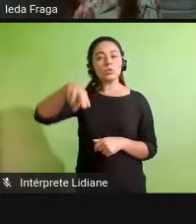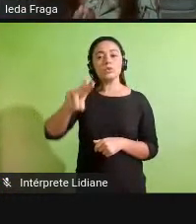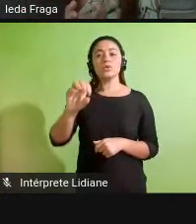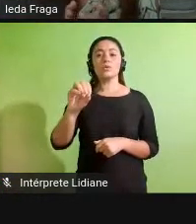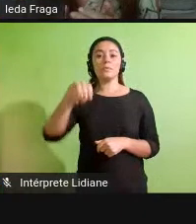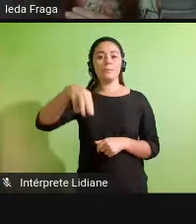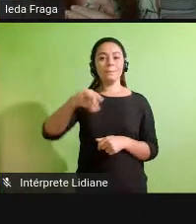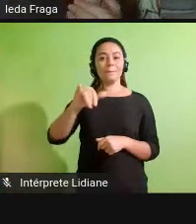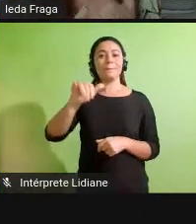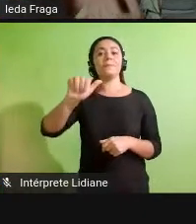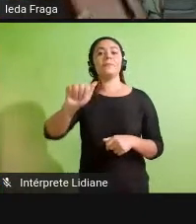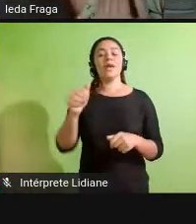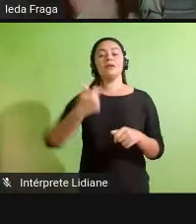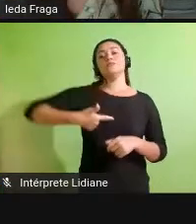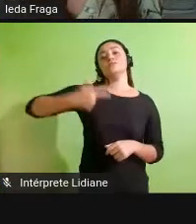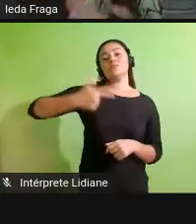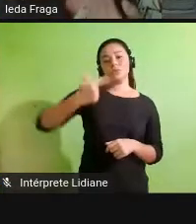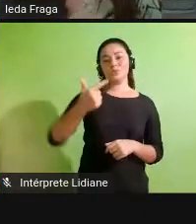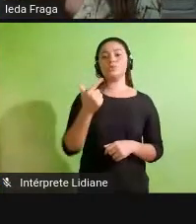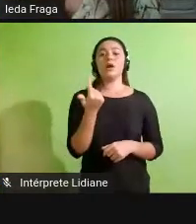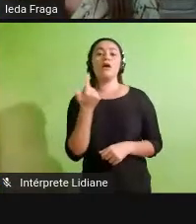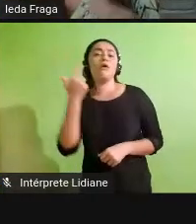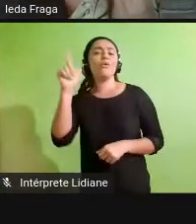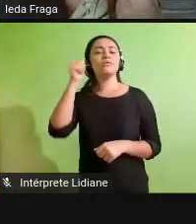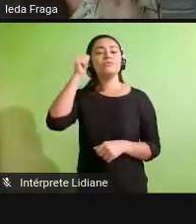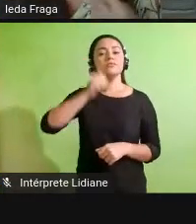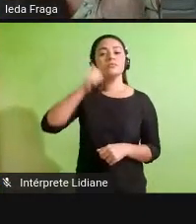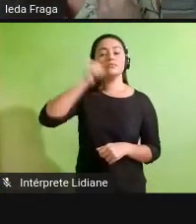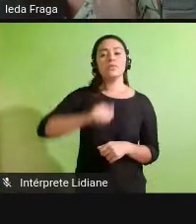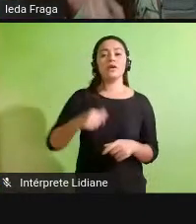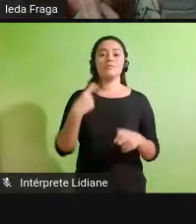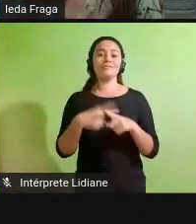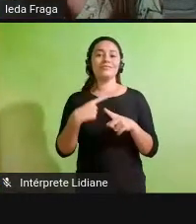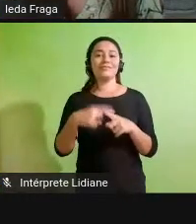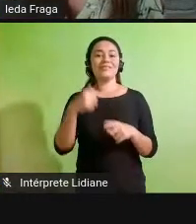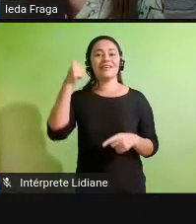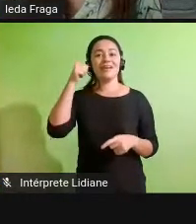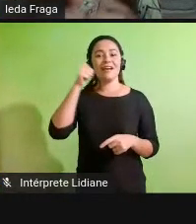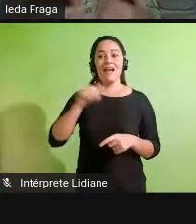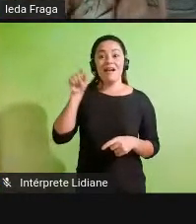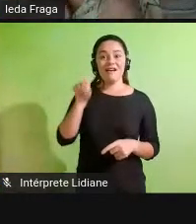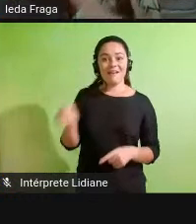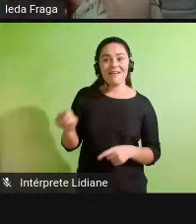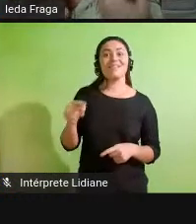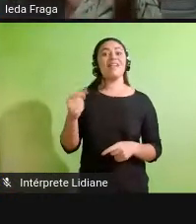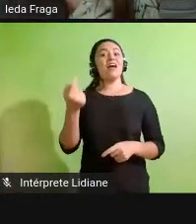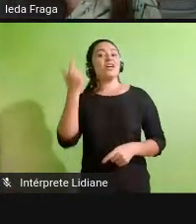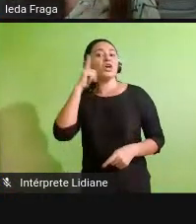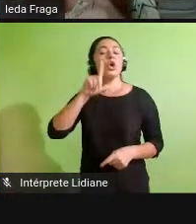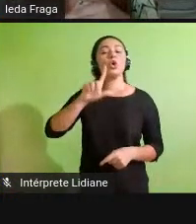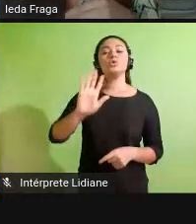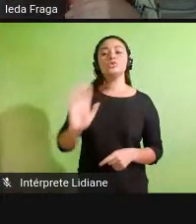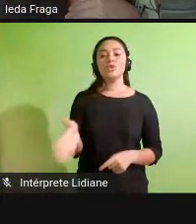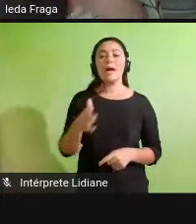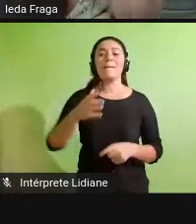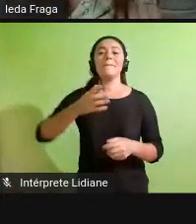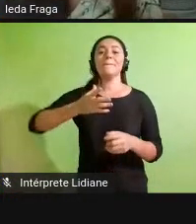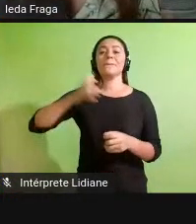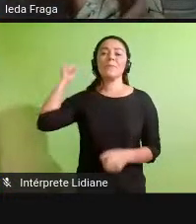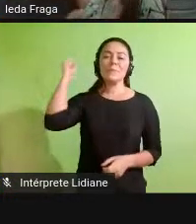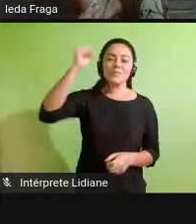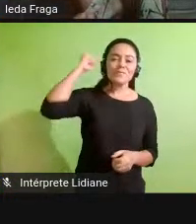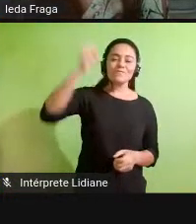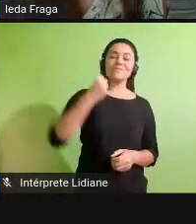por ser a primeira personalidade até hoje a ganhar 2 prêmios Nobel E ainda assim, apesar disso, está